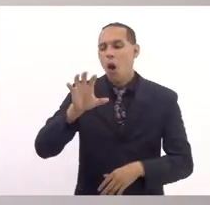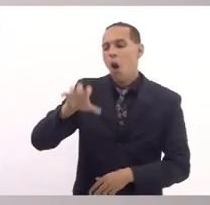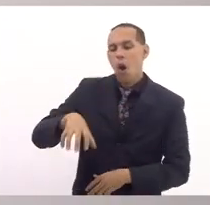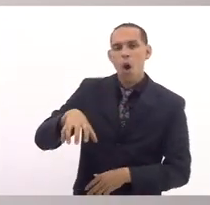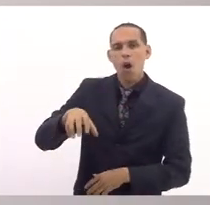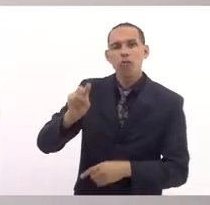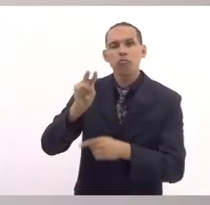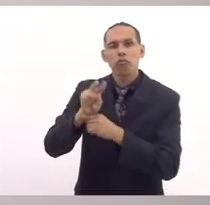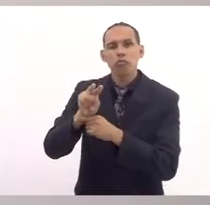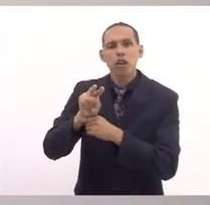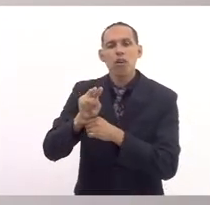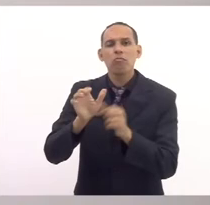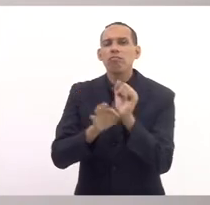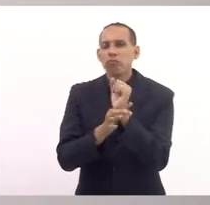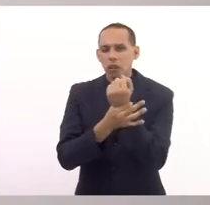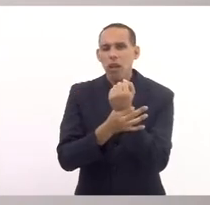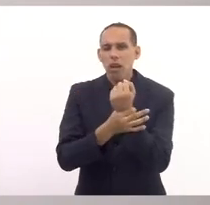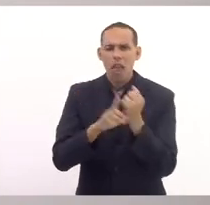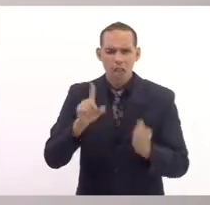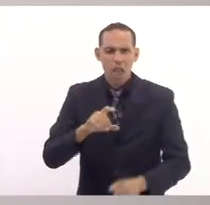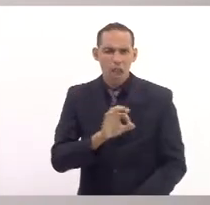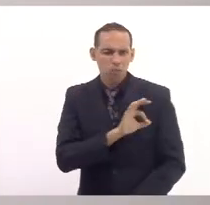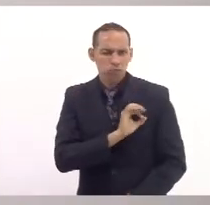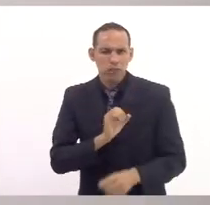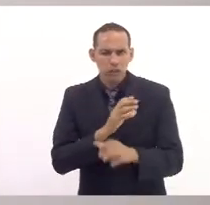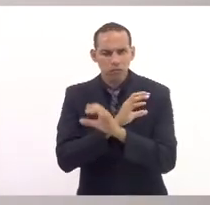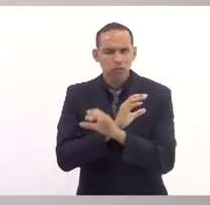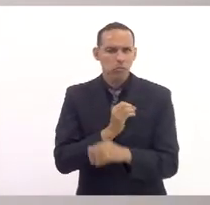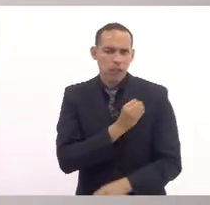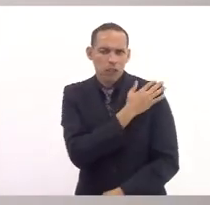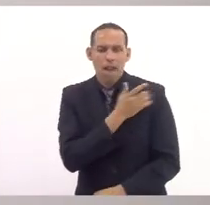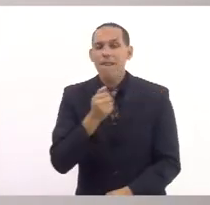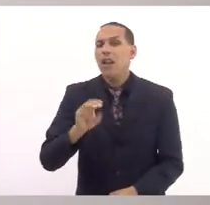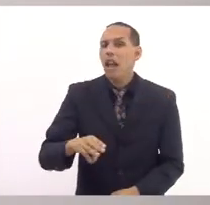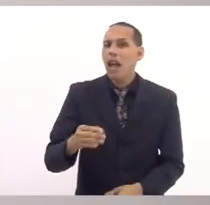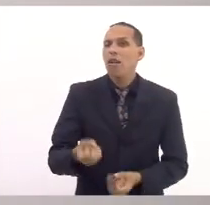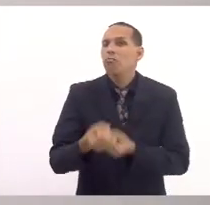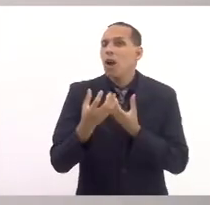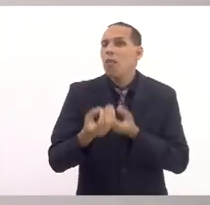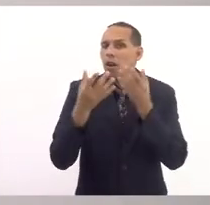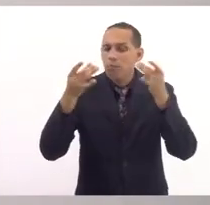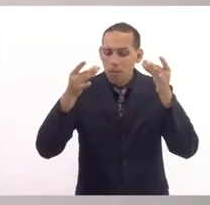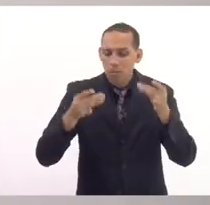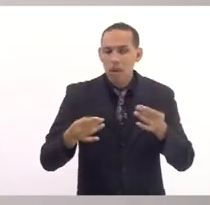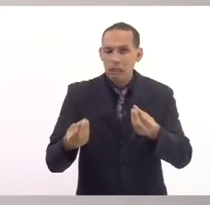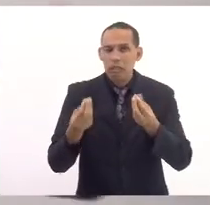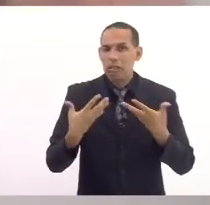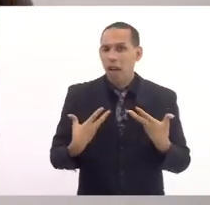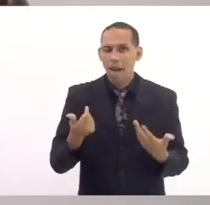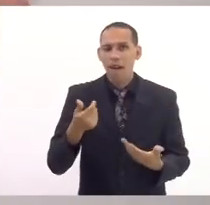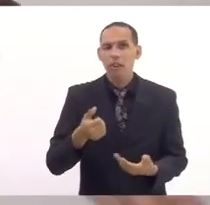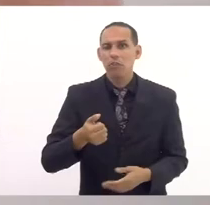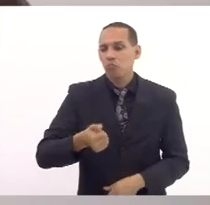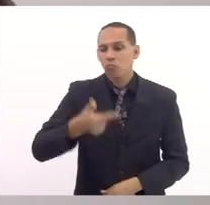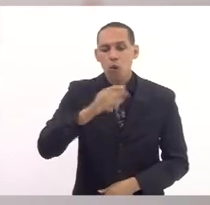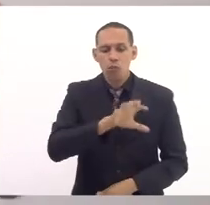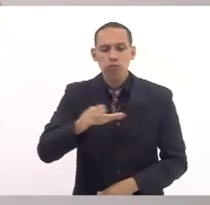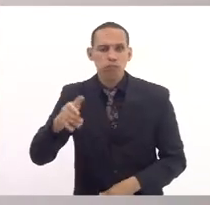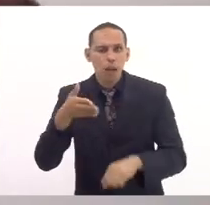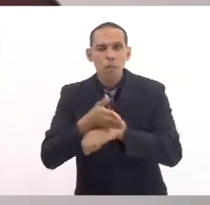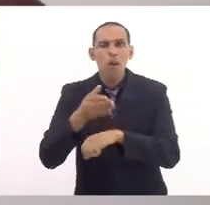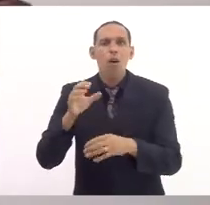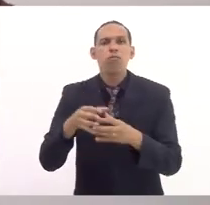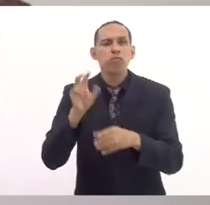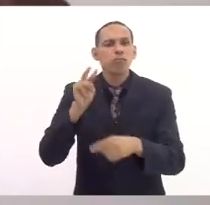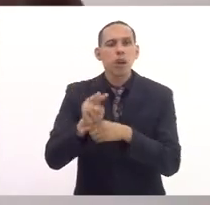Civil, que nós pudéssemos ter, enquanto CPI, informações detalhadas dessas 12 estações? Como é que vai se dar essa operação dessa